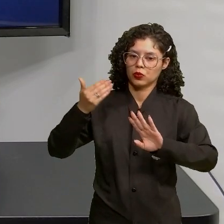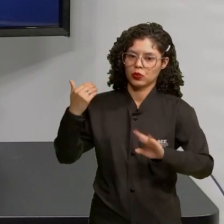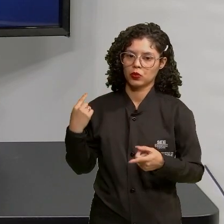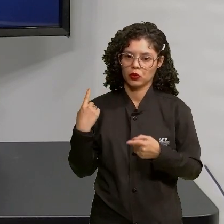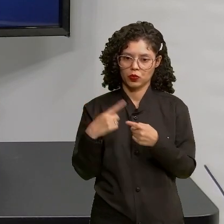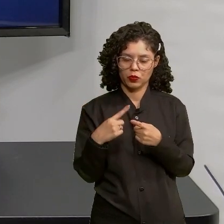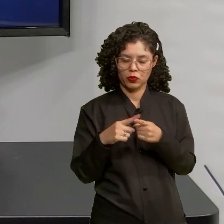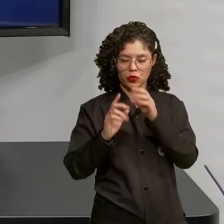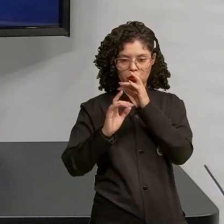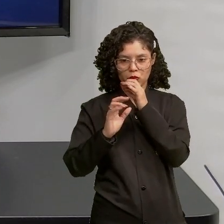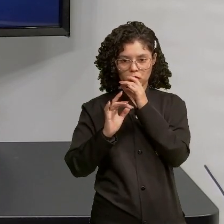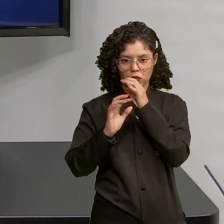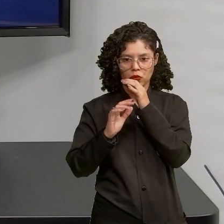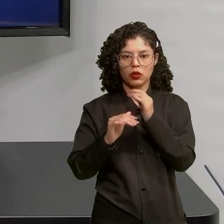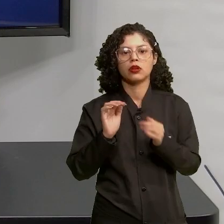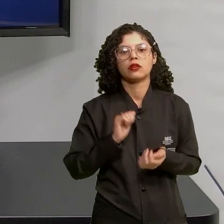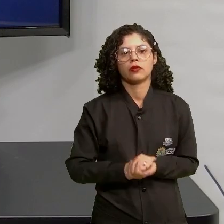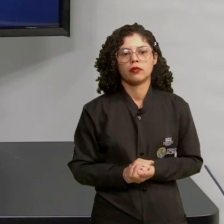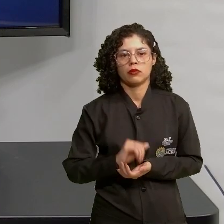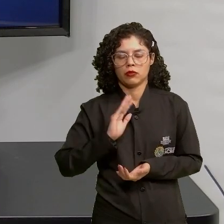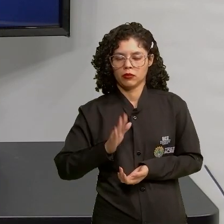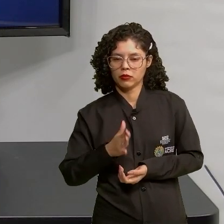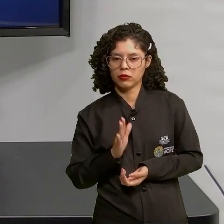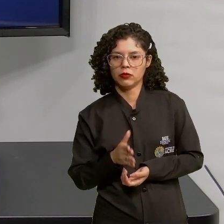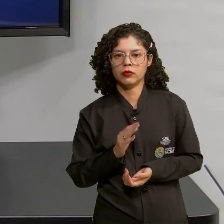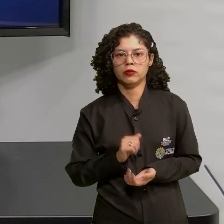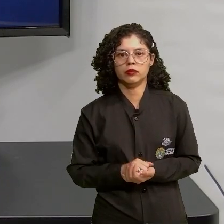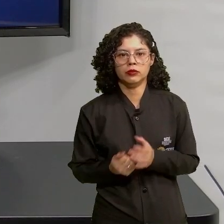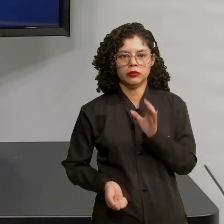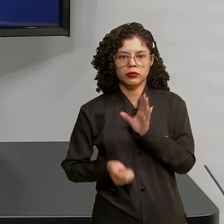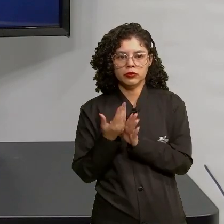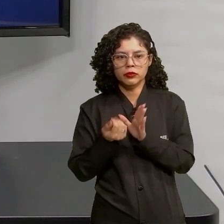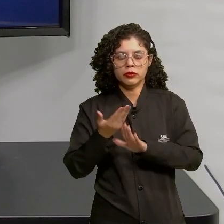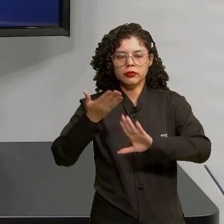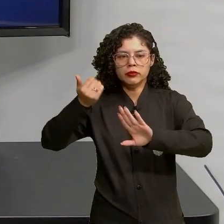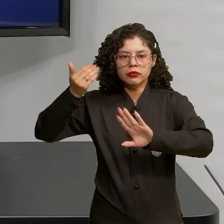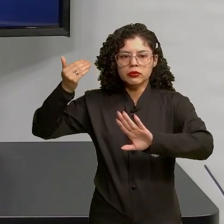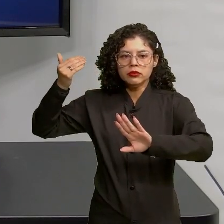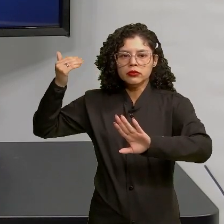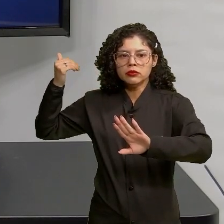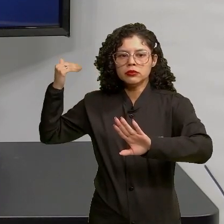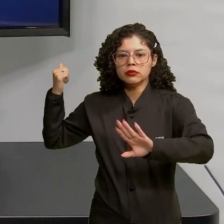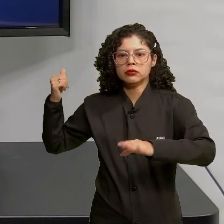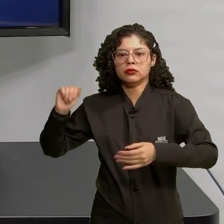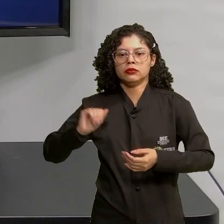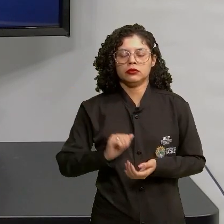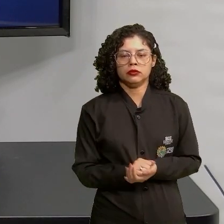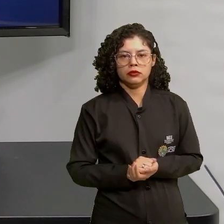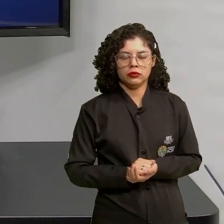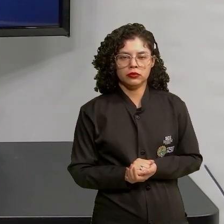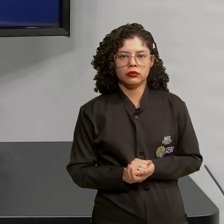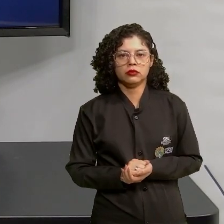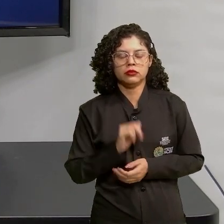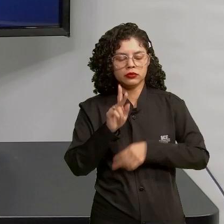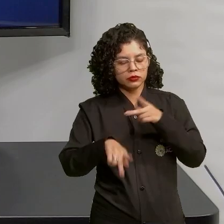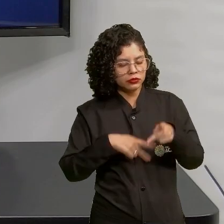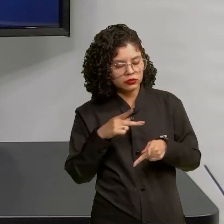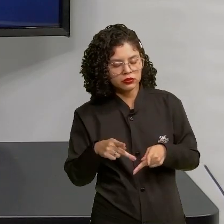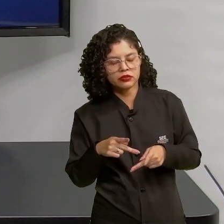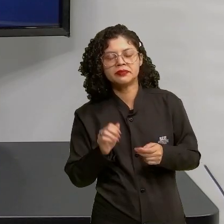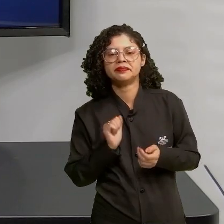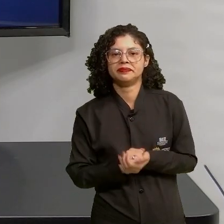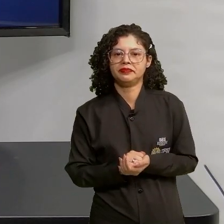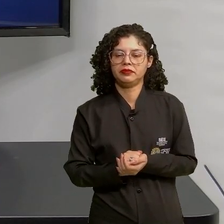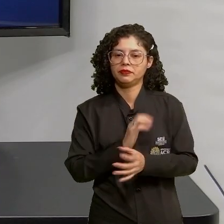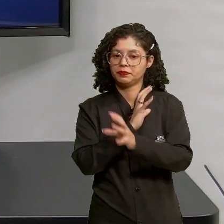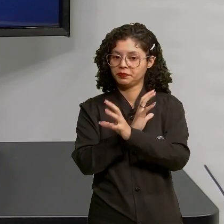a flauta ela é um dos instrumentos musicais que surgiu lá dos povos primitivos, feitos de ossos de animais,